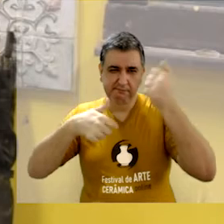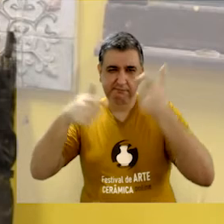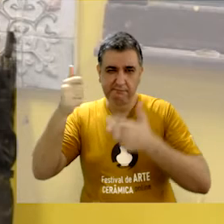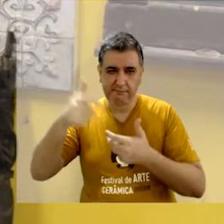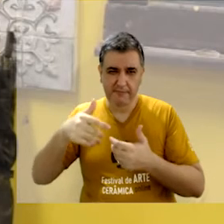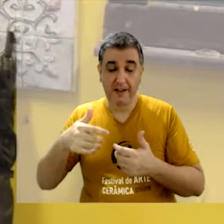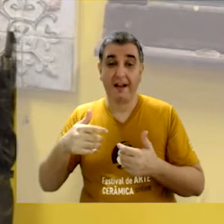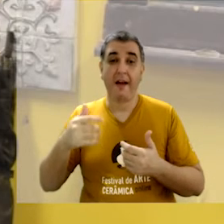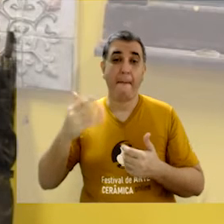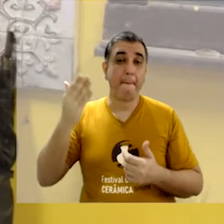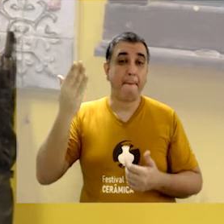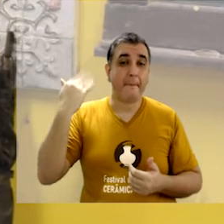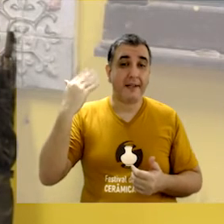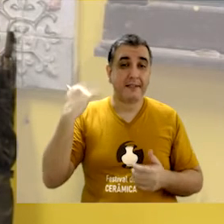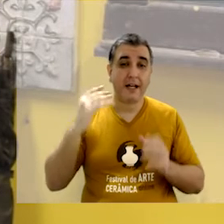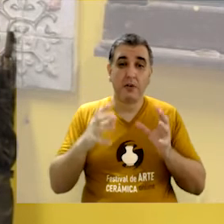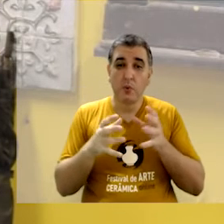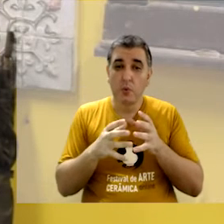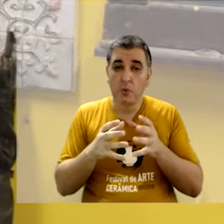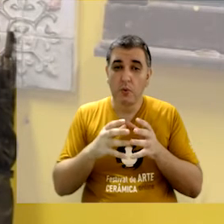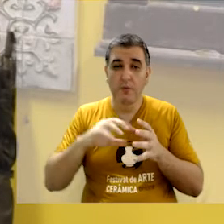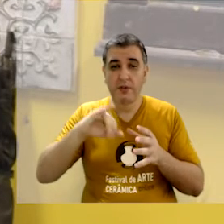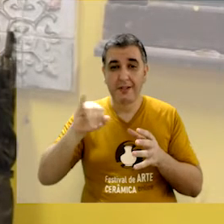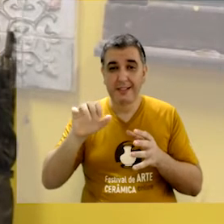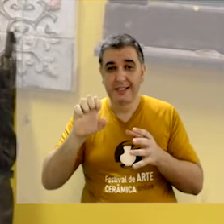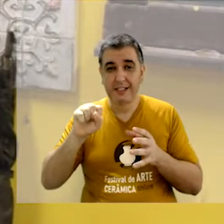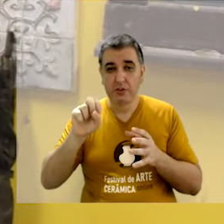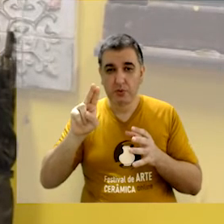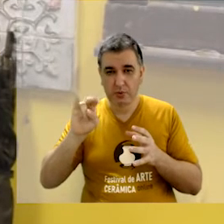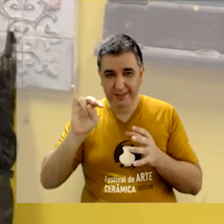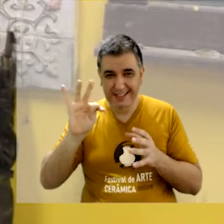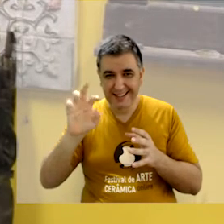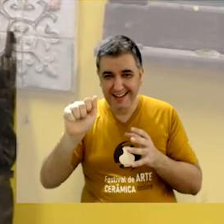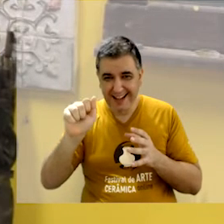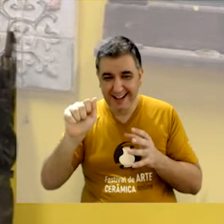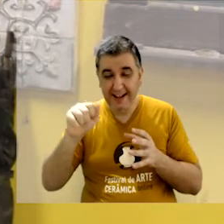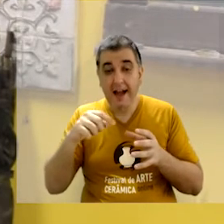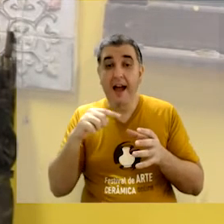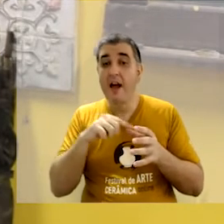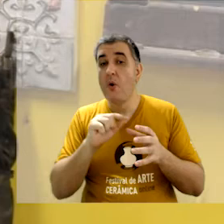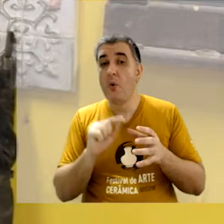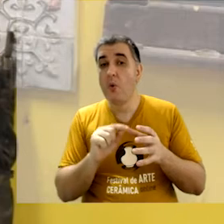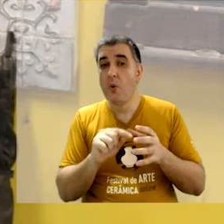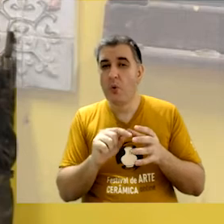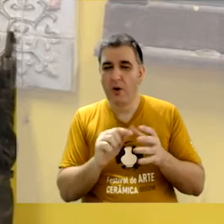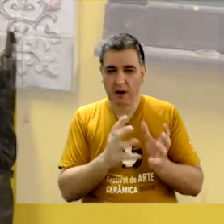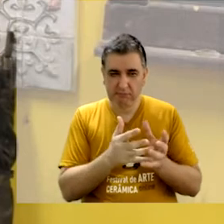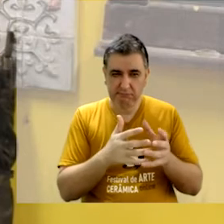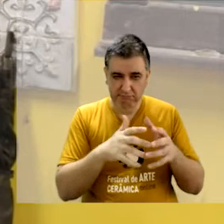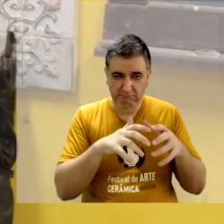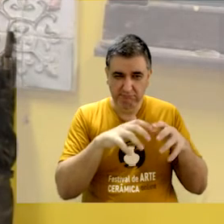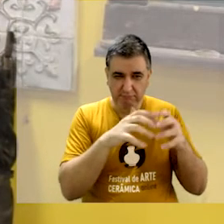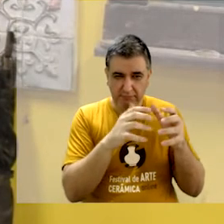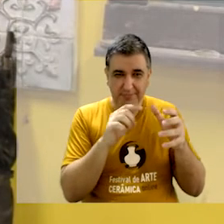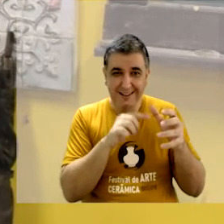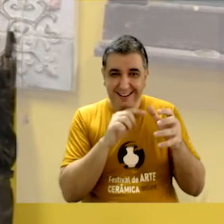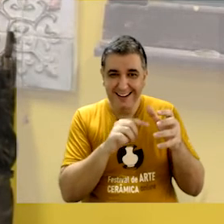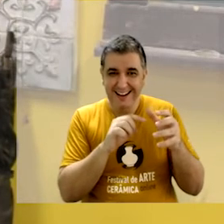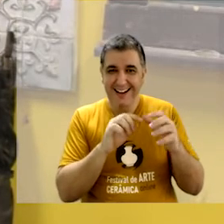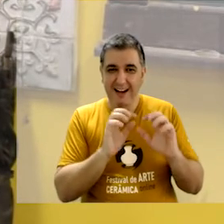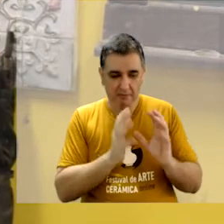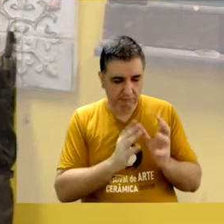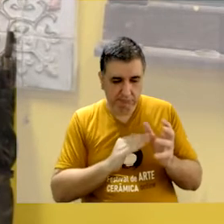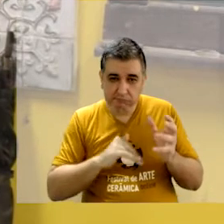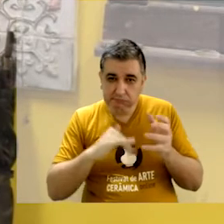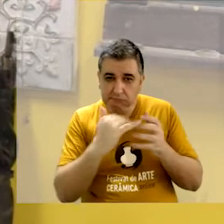fala que os jesuítas introduziram o esmalte de cinza usando a cerâmica indígena, né,